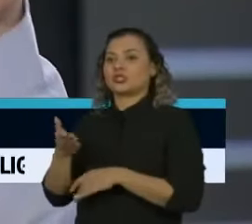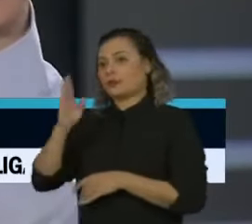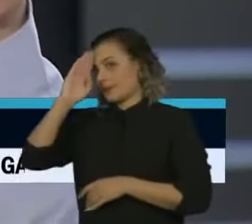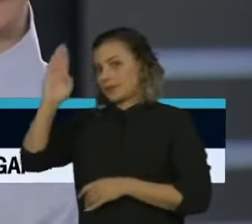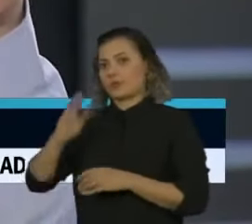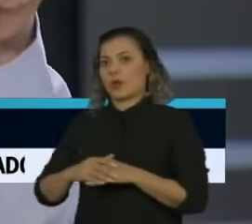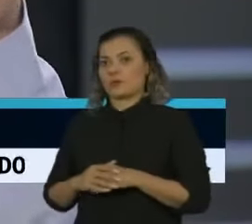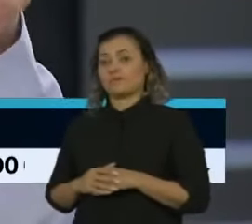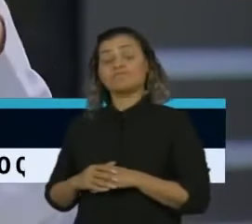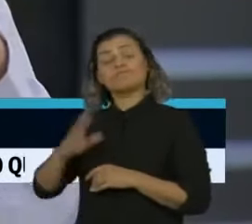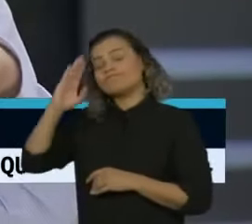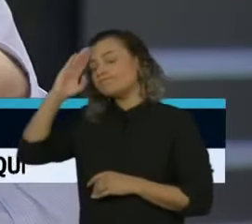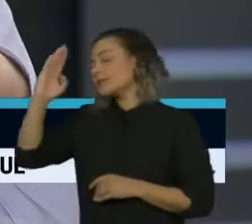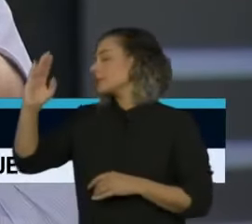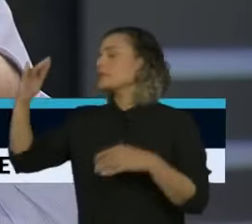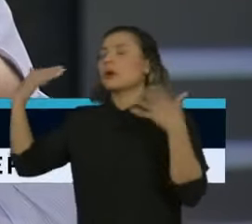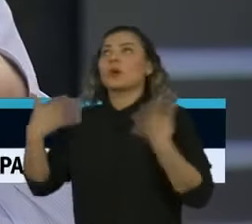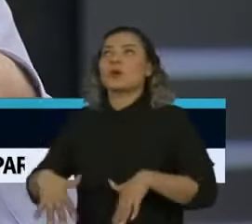indígena. Esta é a mais